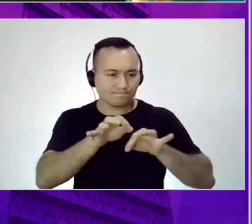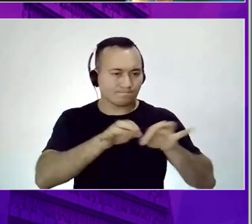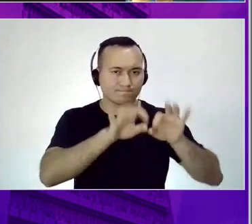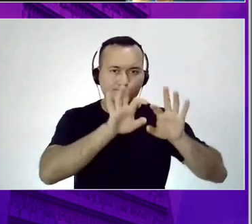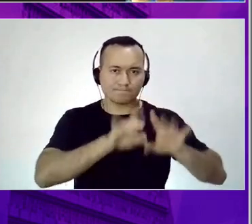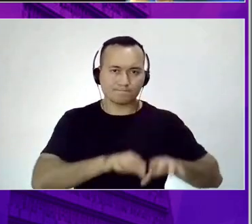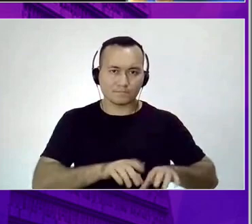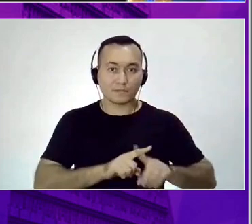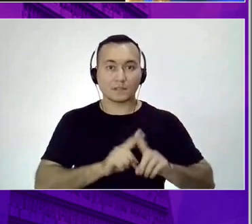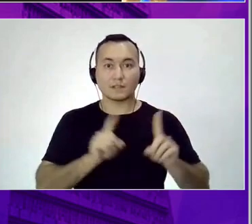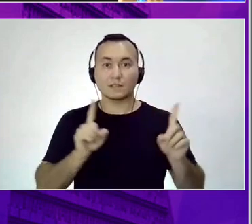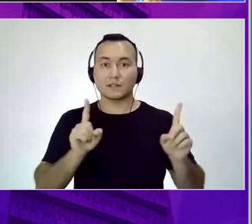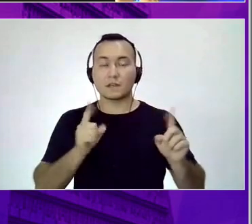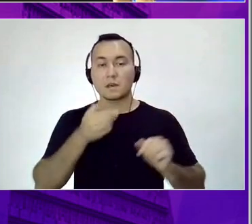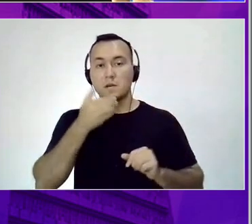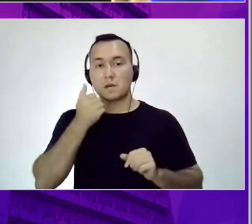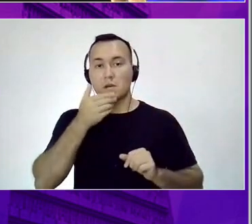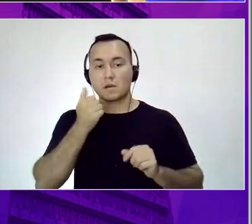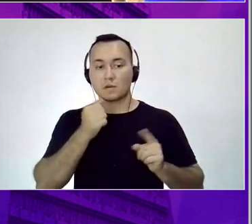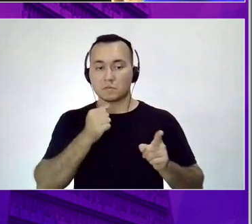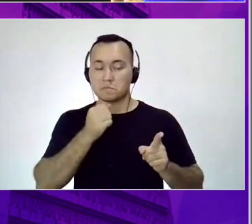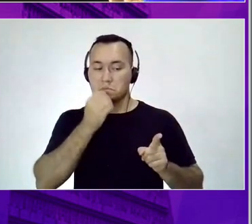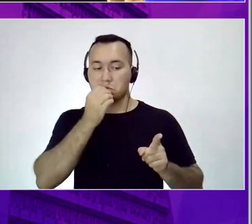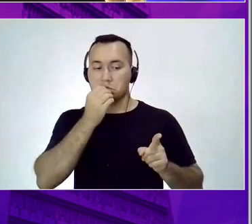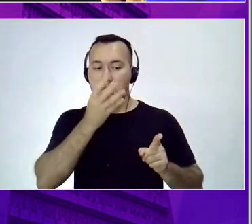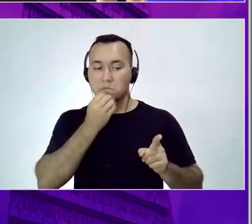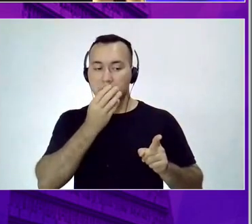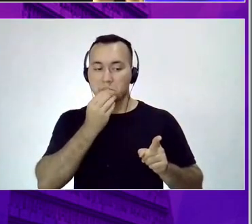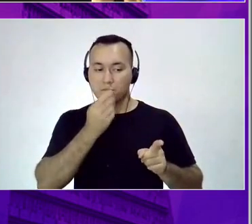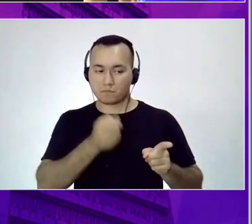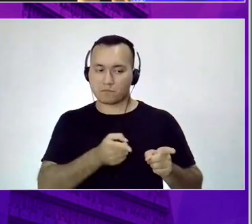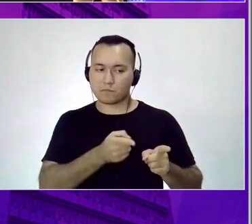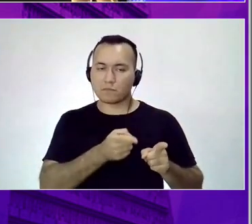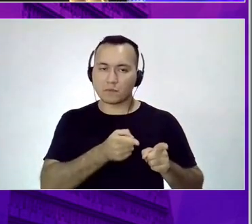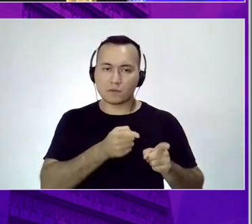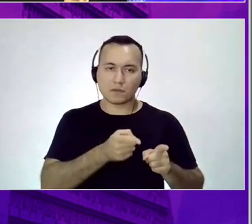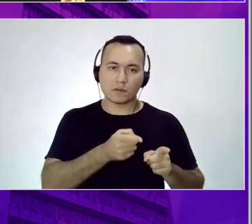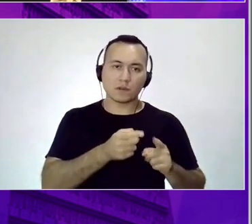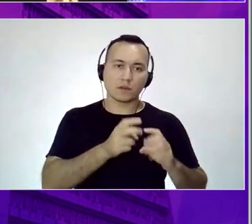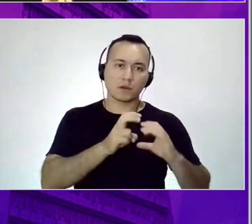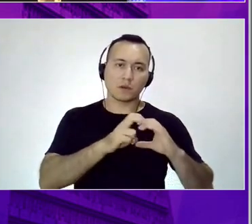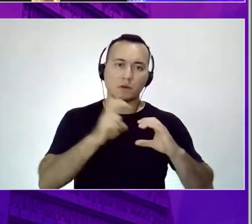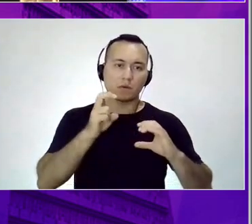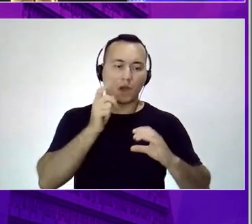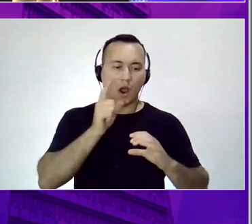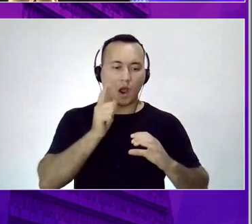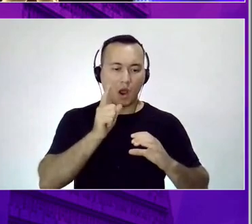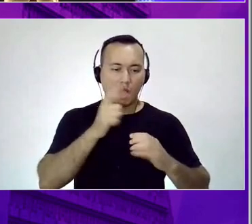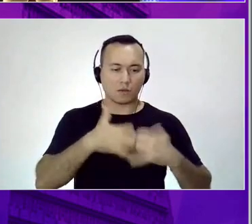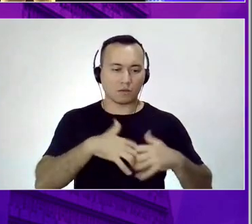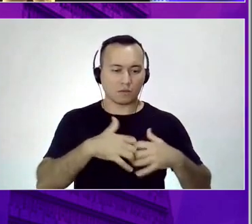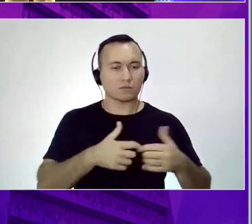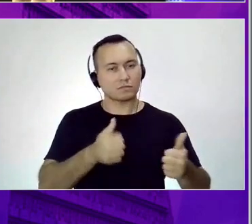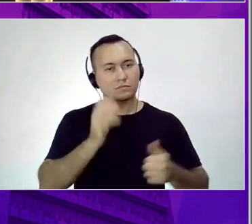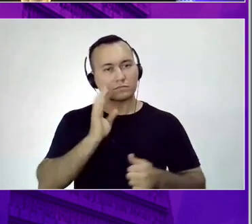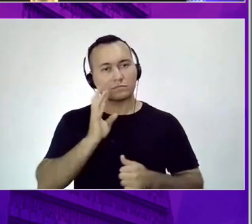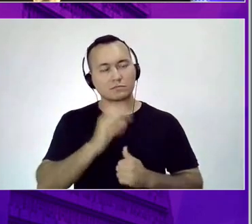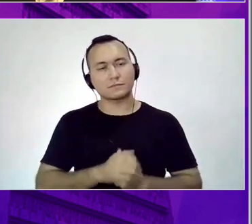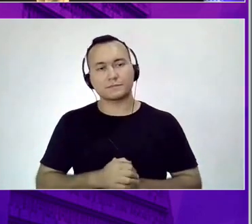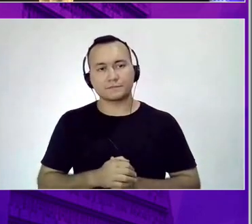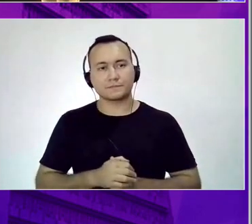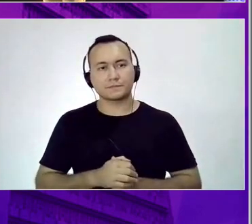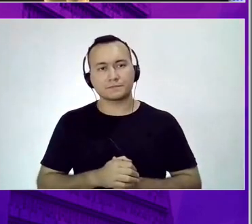começou a funcionar muito bem. Mas foram entregas incrementais. Na primeira, a gente não tinha contexto. Então, o